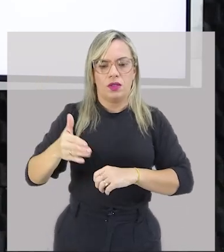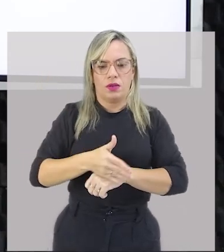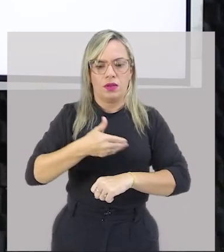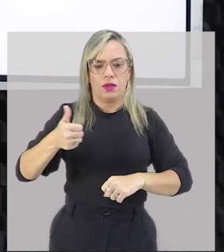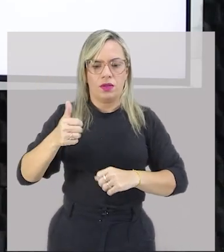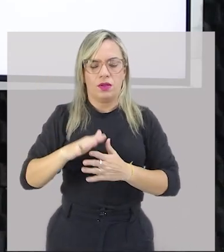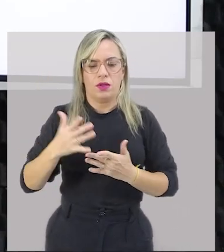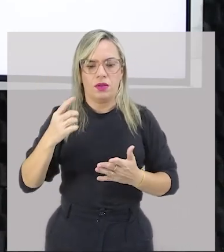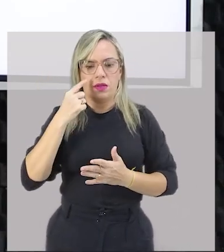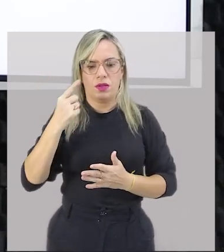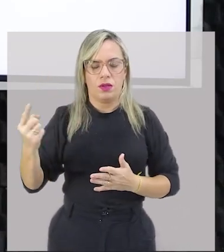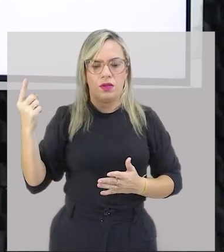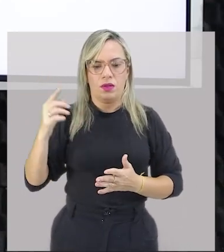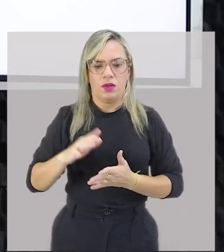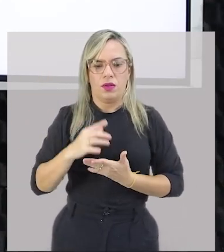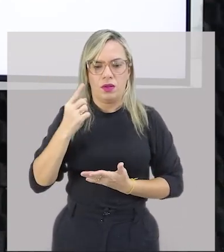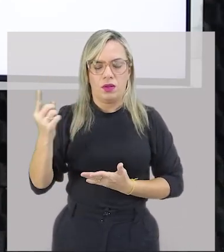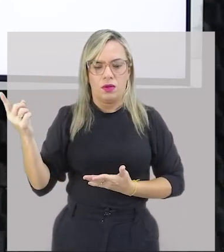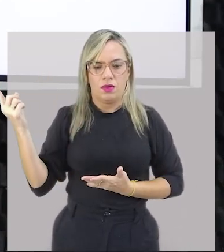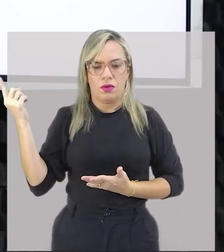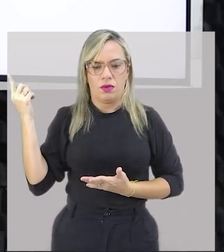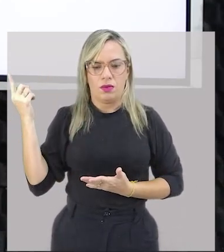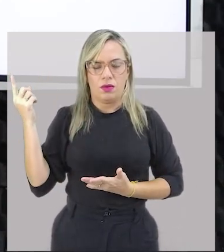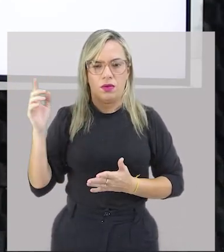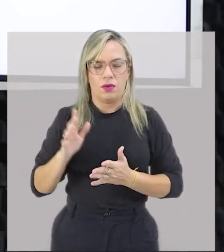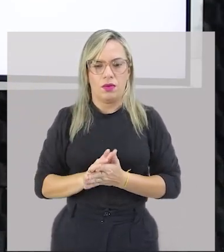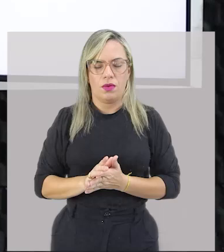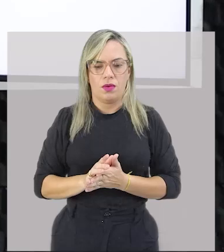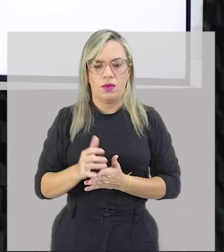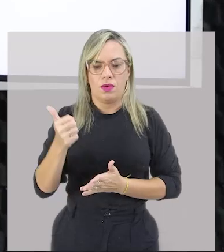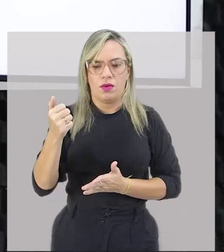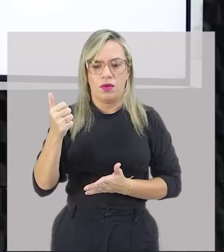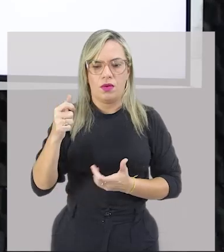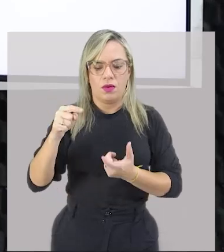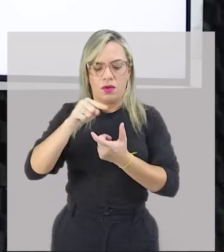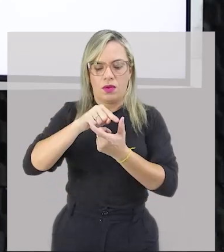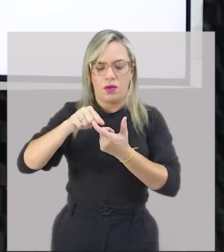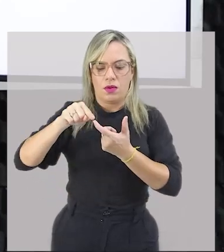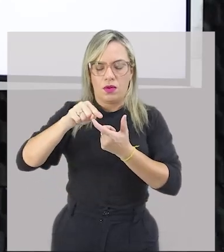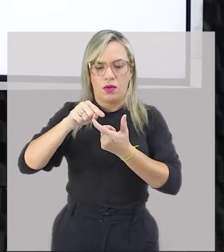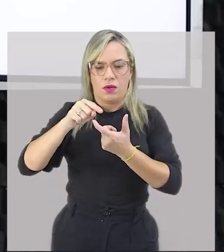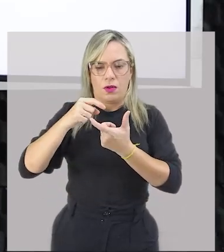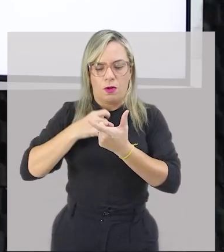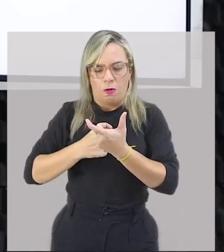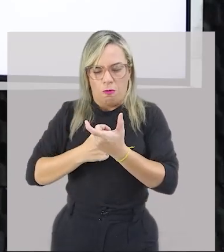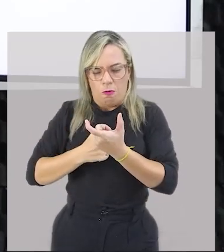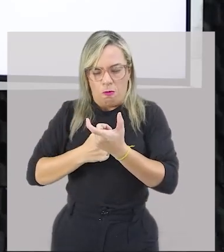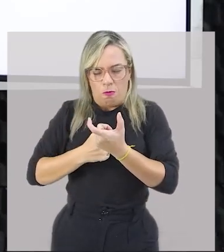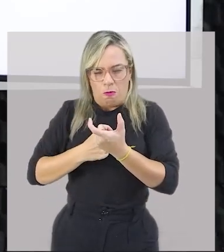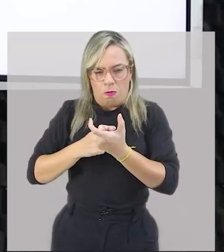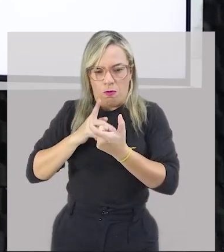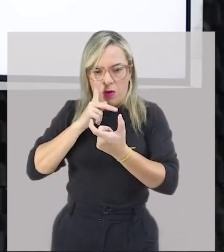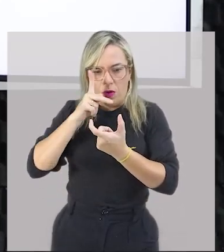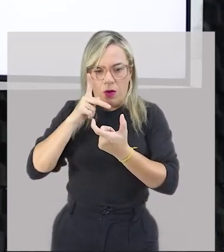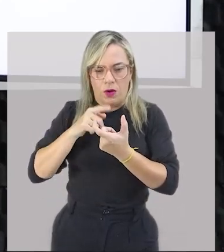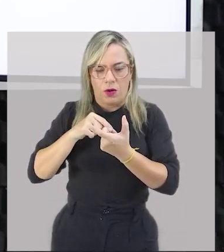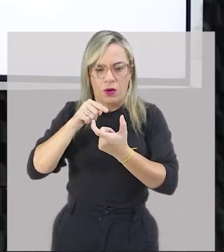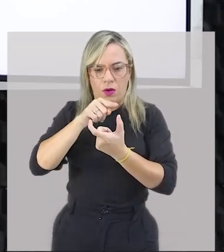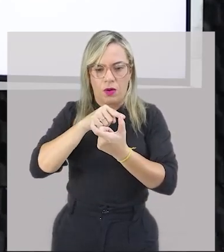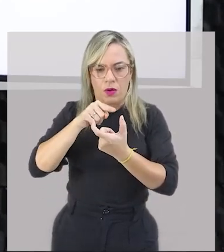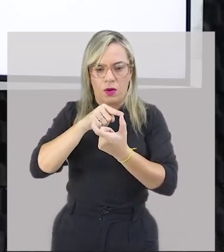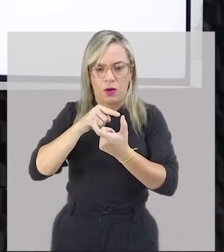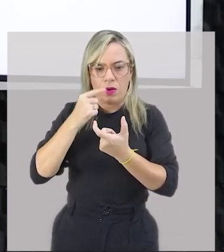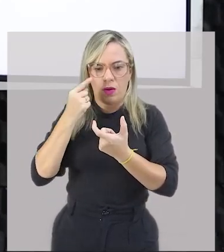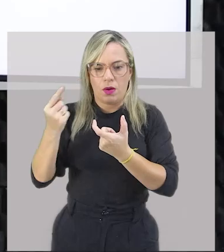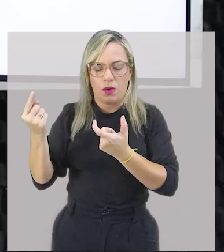a caneta você faz o seguinte, ó, você aperta um pouquinho os dois lados. Um lado aqui com o seu dedo na ponta